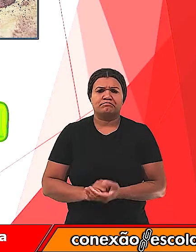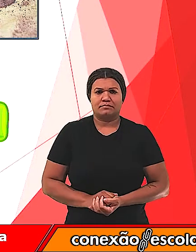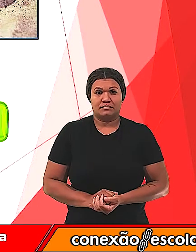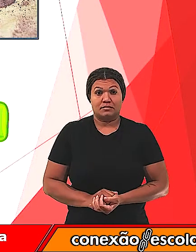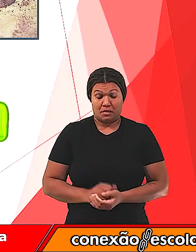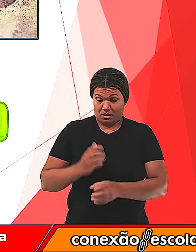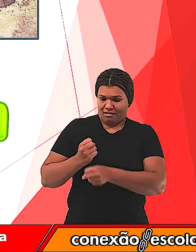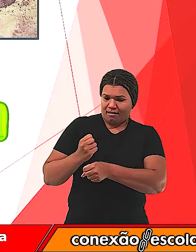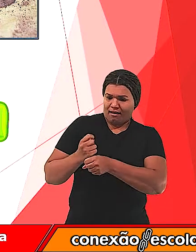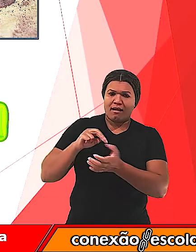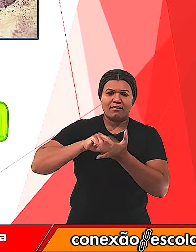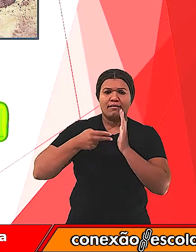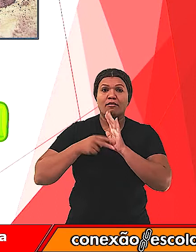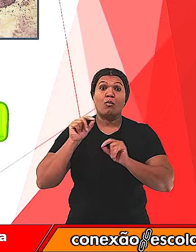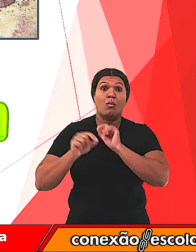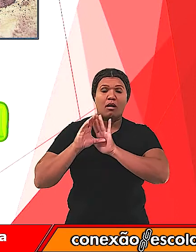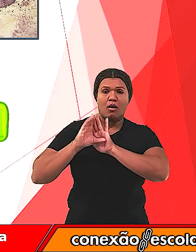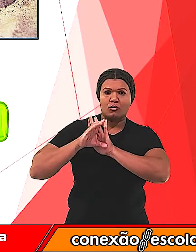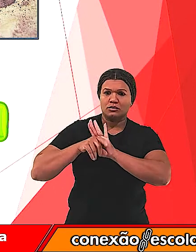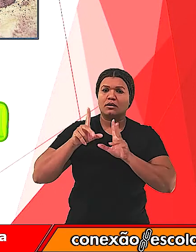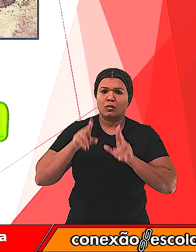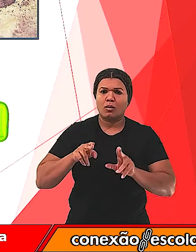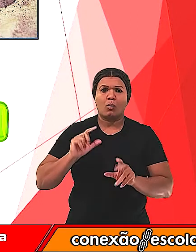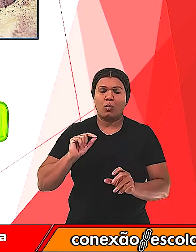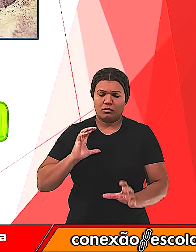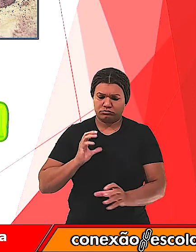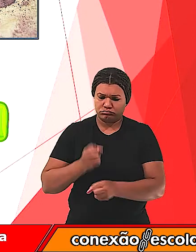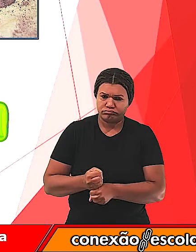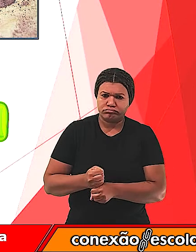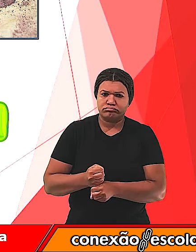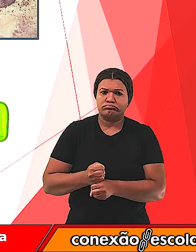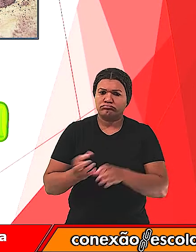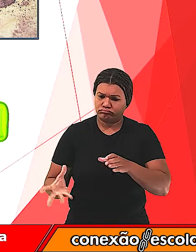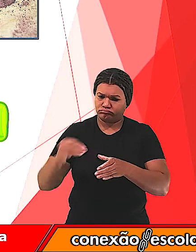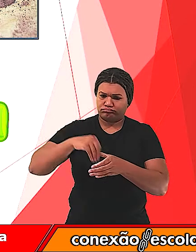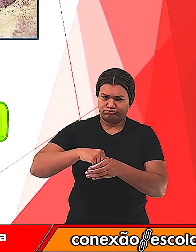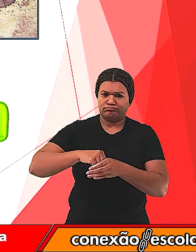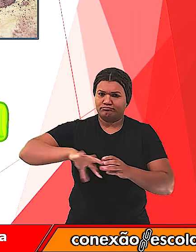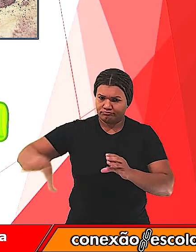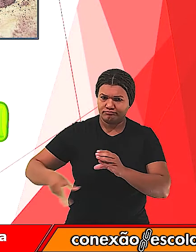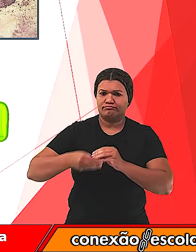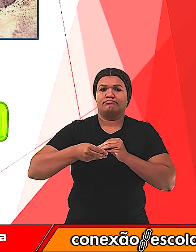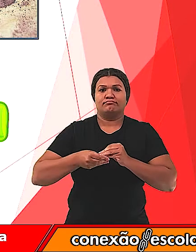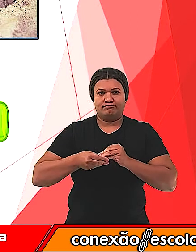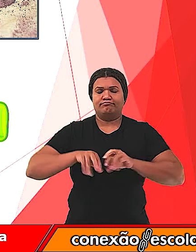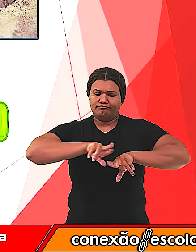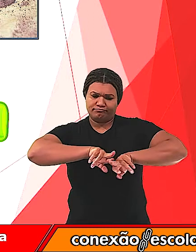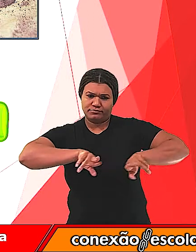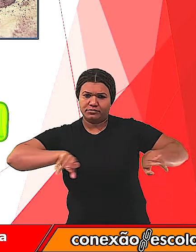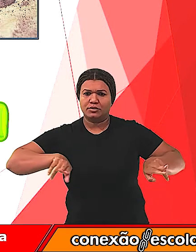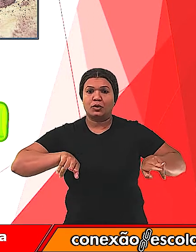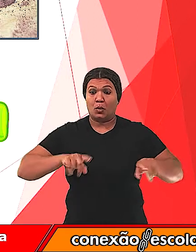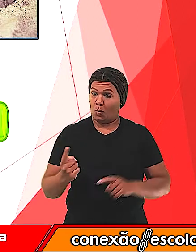está associada ao conceito de juntar, reunir e acrescentar elementos de